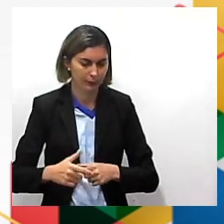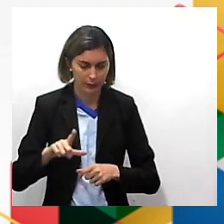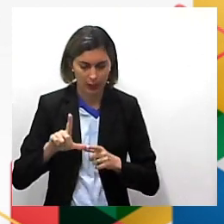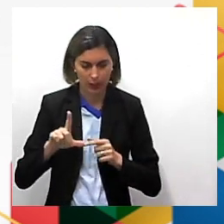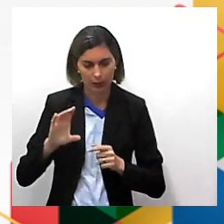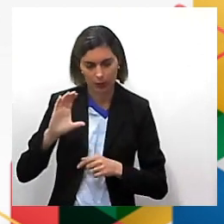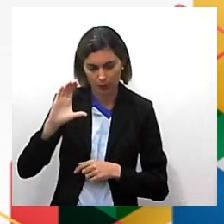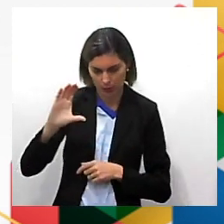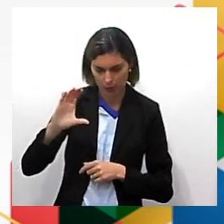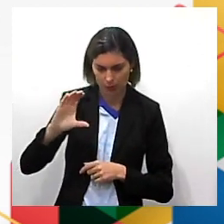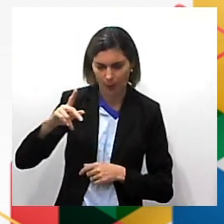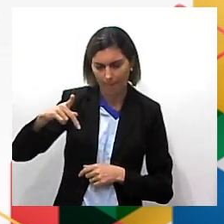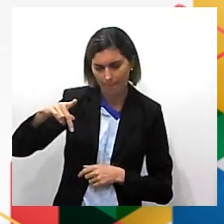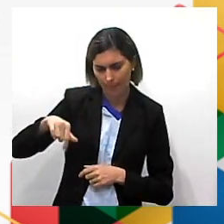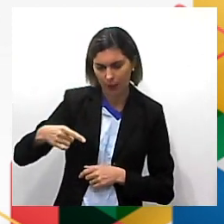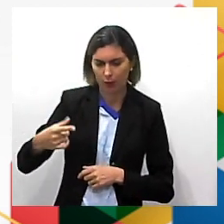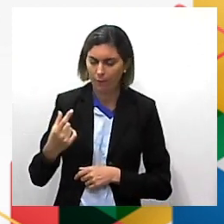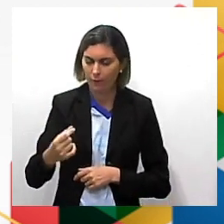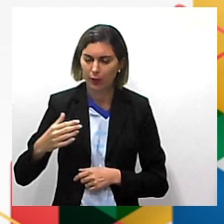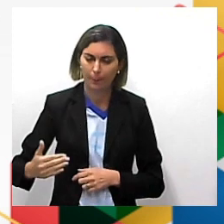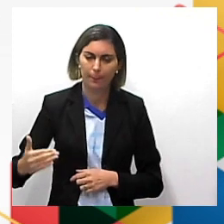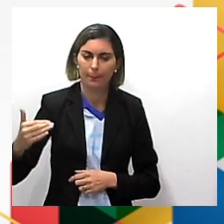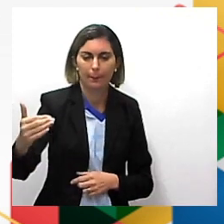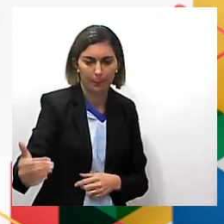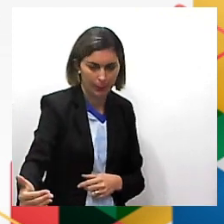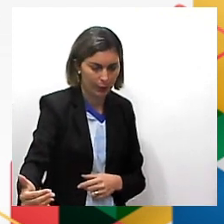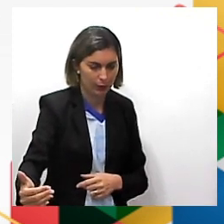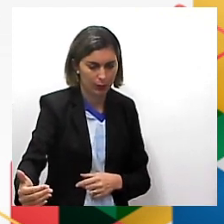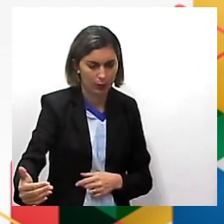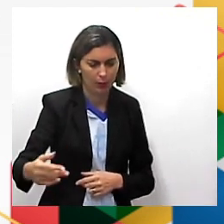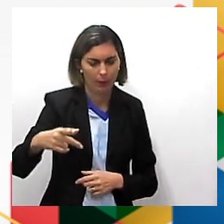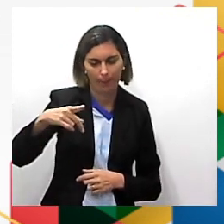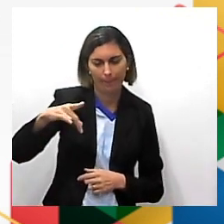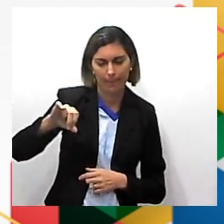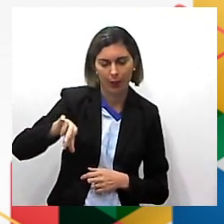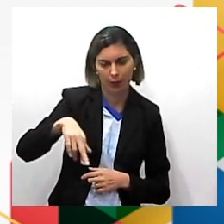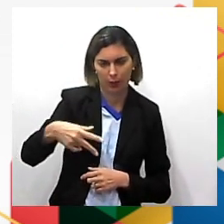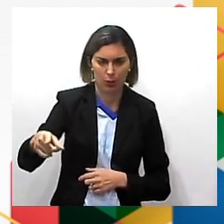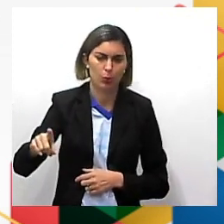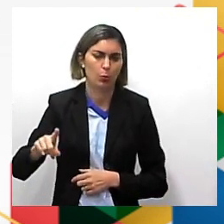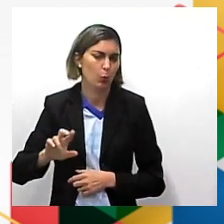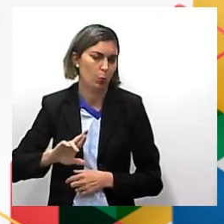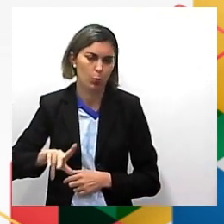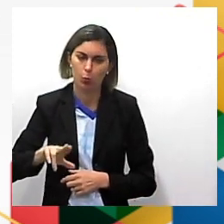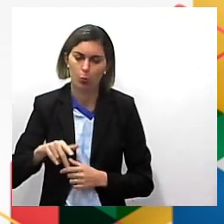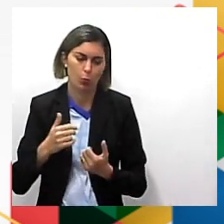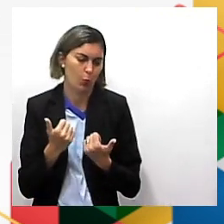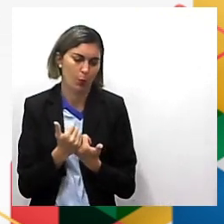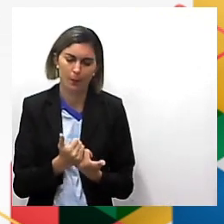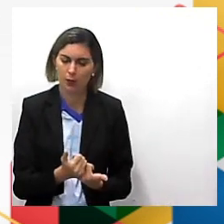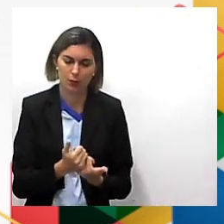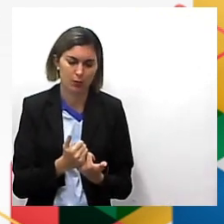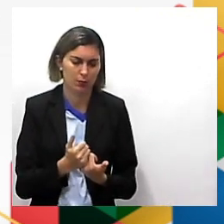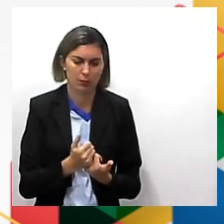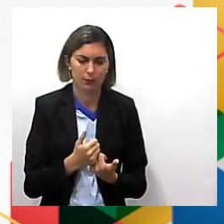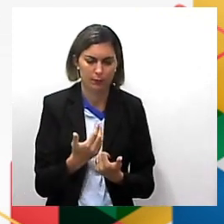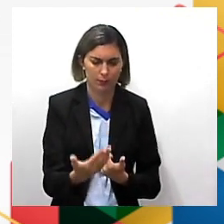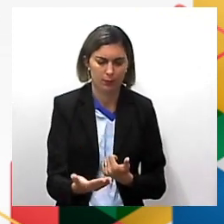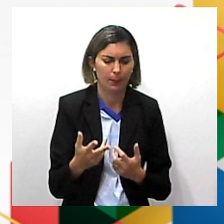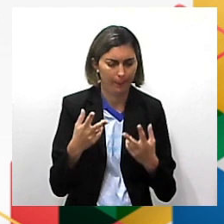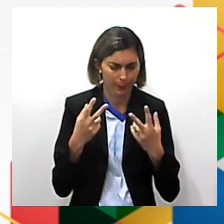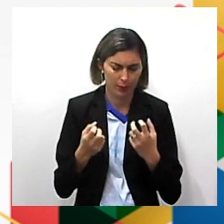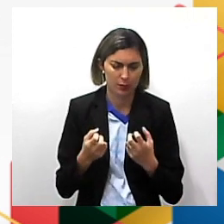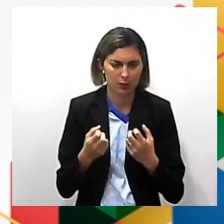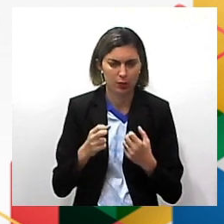letra C, Pedrão está 20 metros à frente, ó. Pedrão 20 metros à frente não representa a nossa situação.